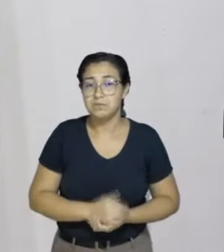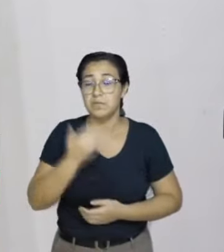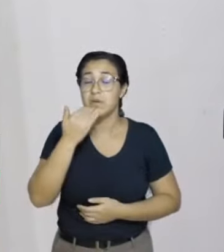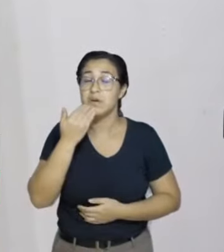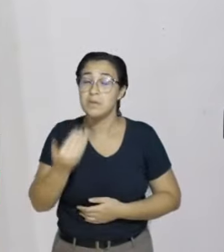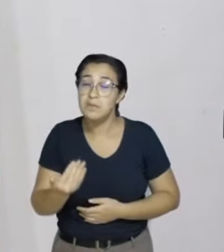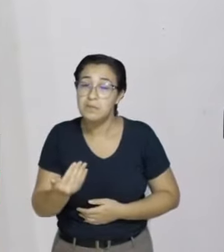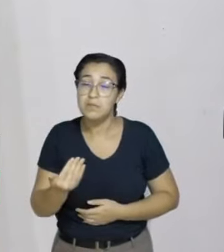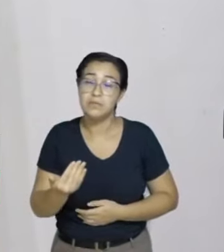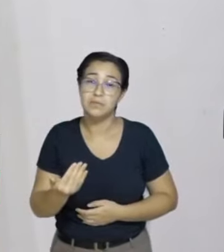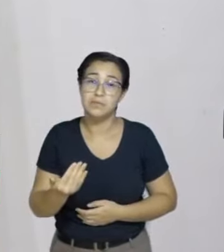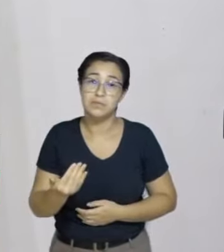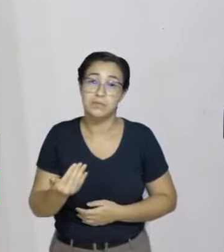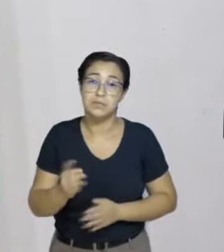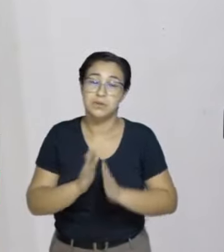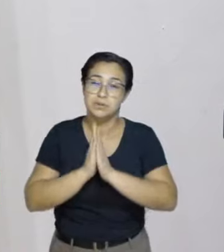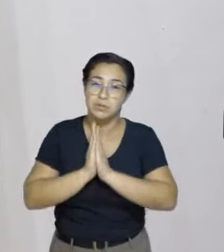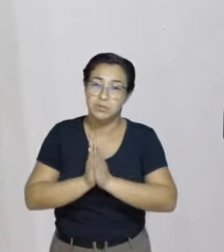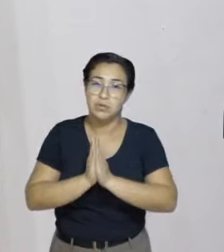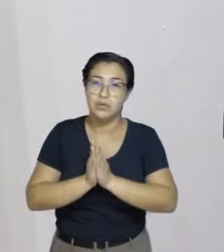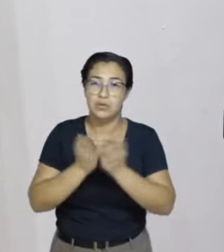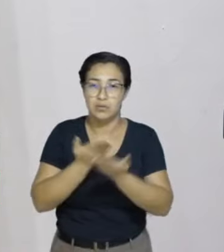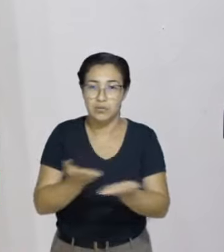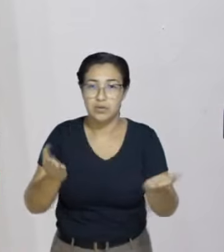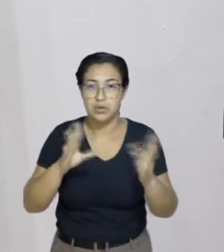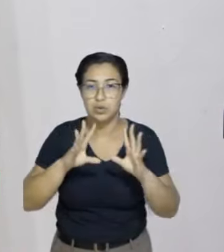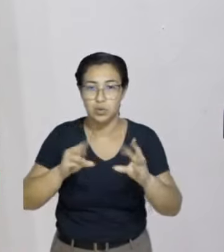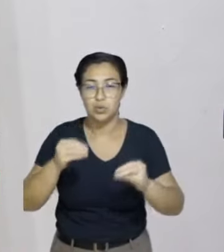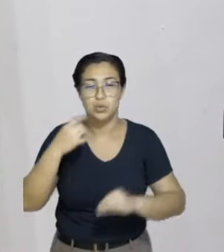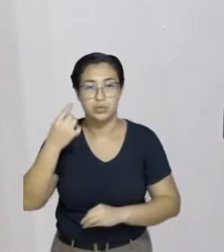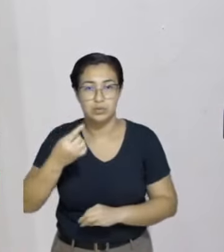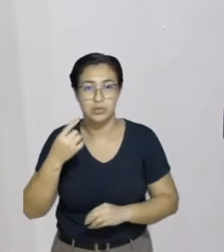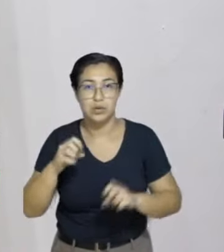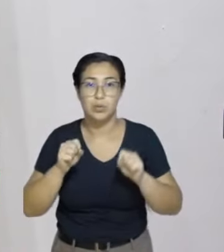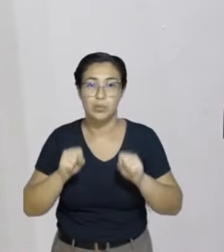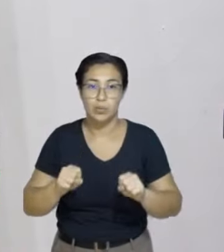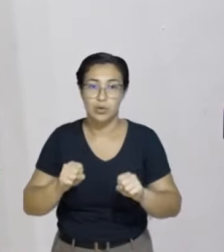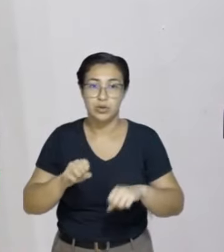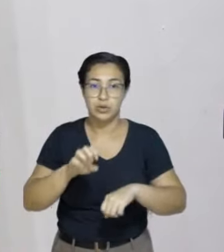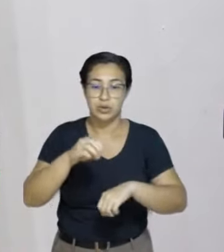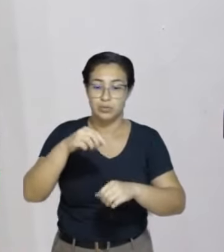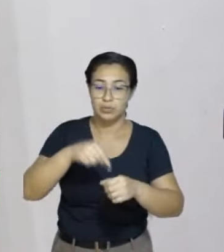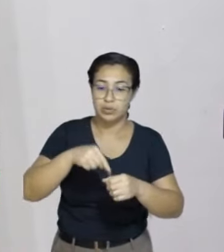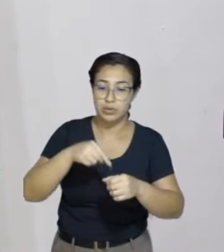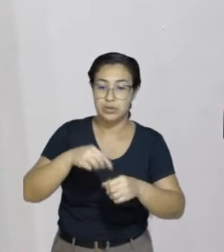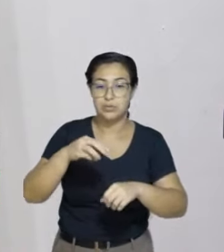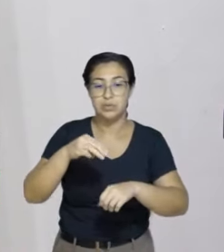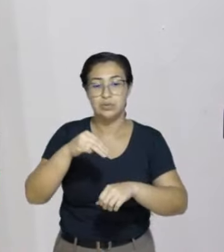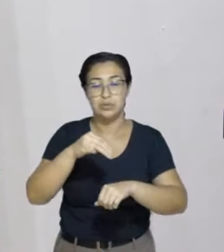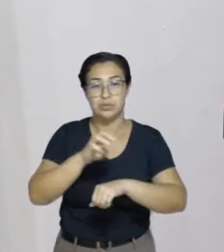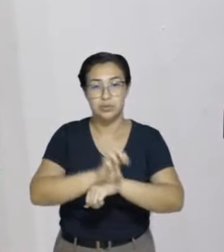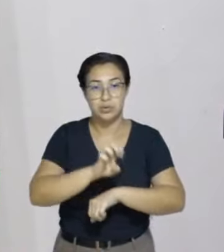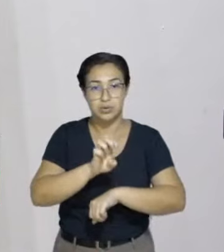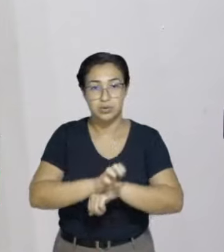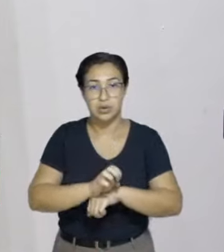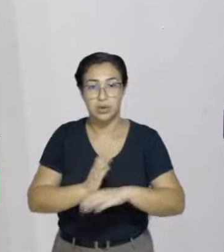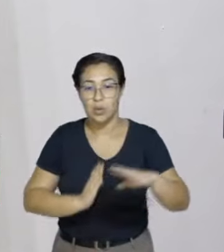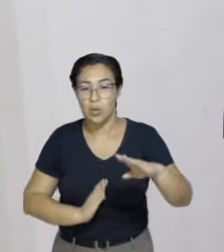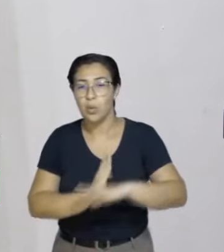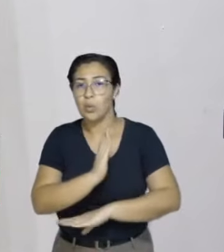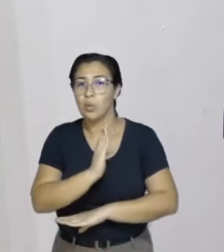portanto, senhoras e senhores deputados, para que os municípios e o Estado avancem nessa questão. A